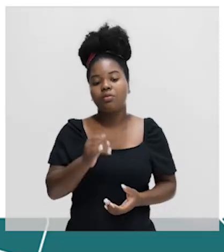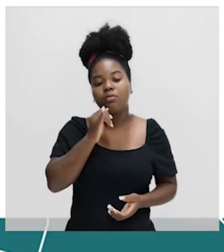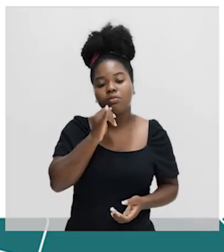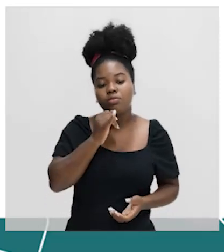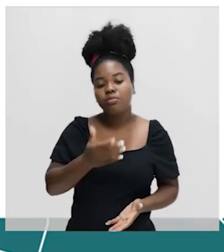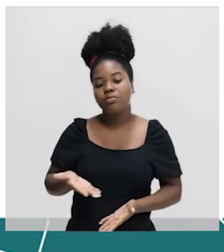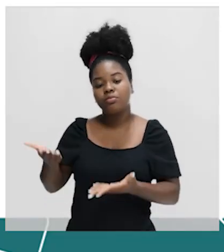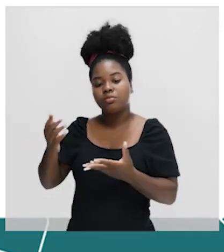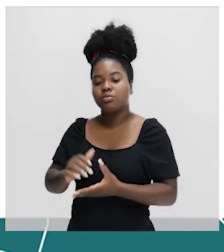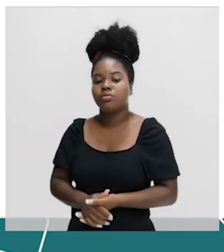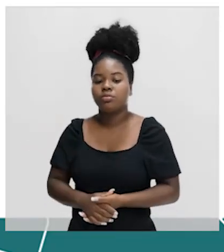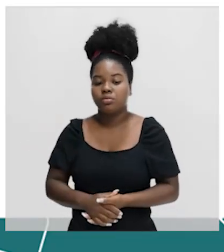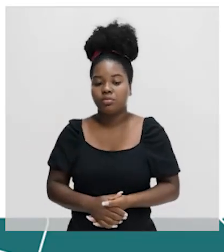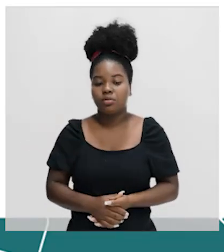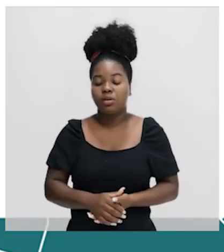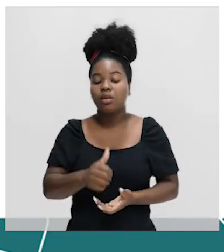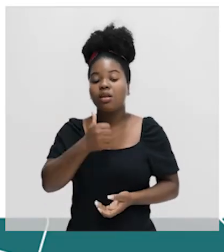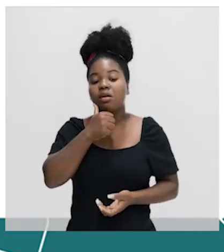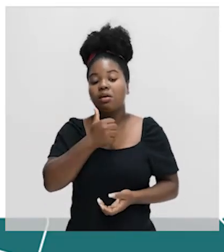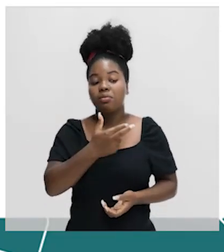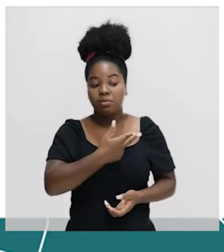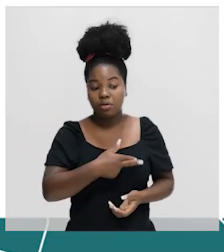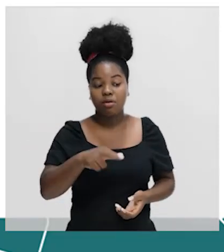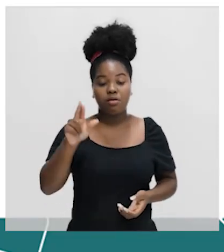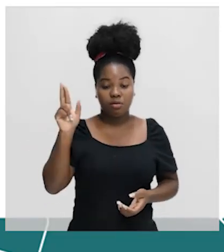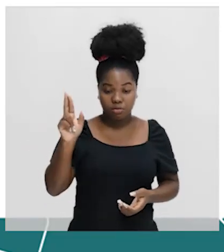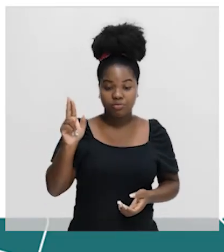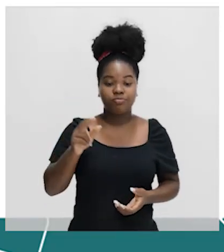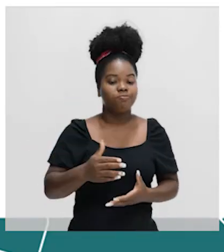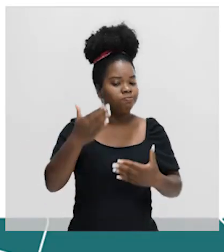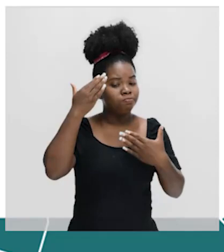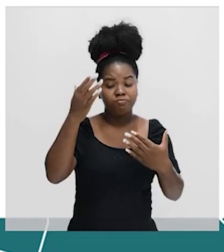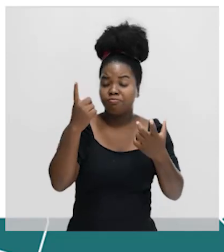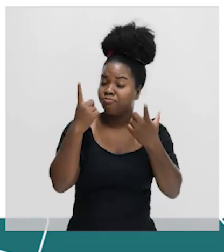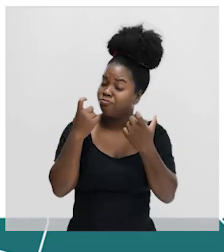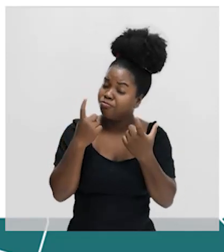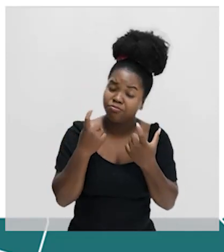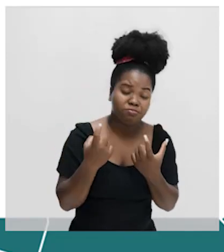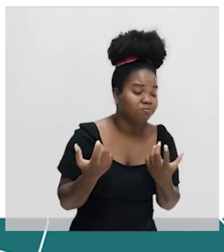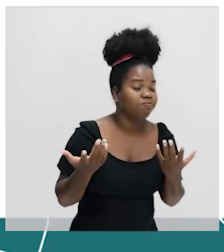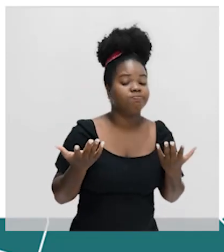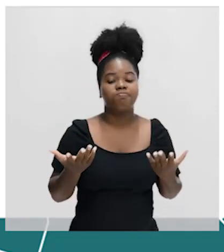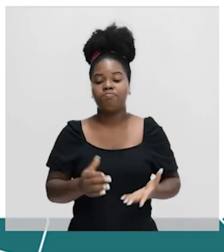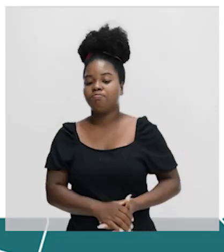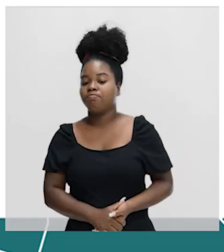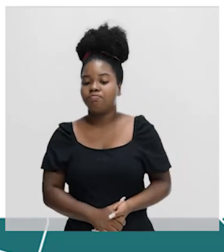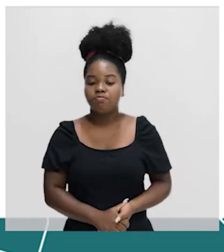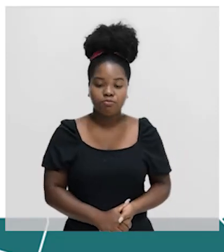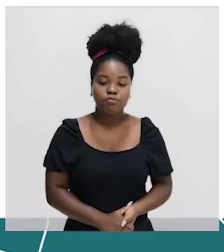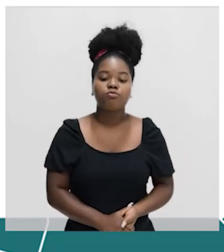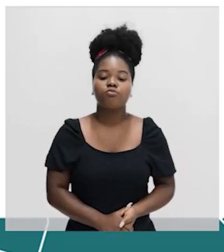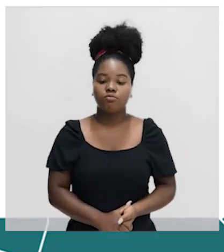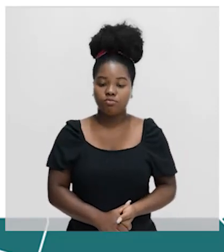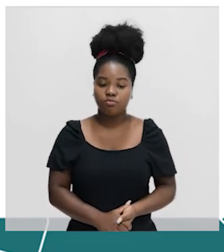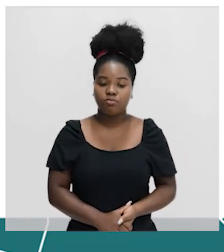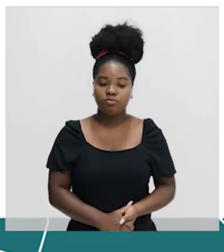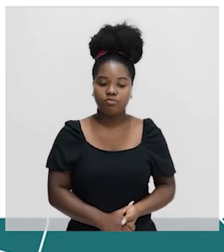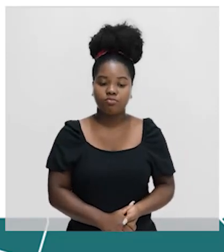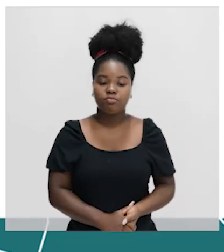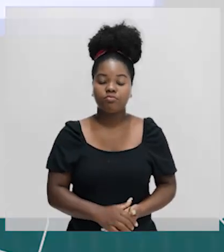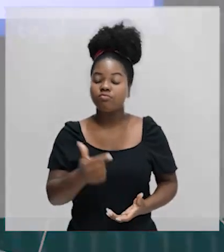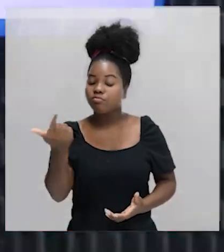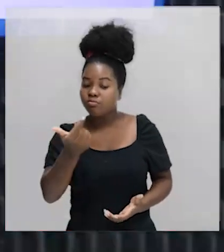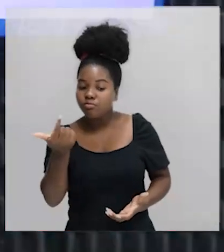exemplo, a religiosa agradeceu chorando, né? Foi o modo como ela agradeceu a oferenda dos fiéis.